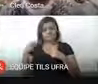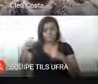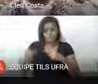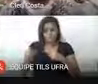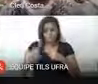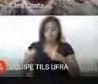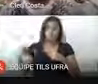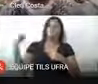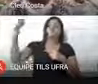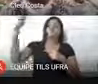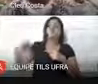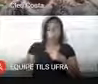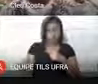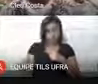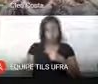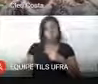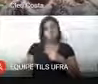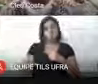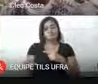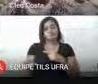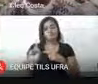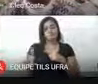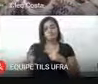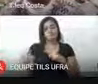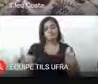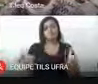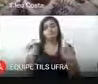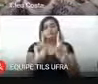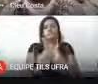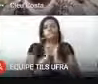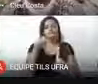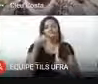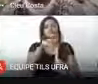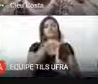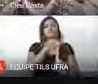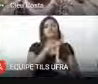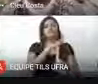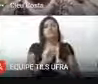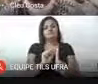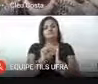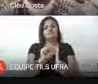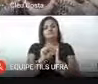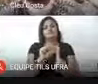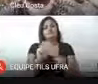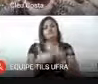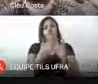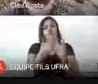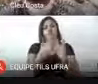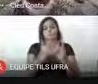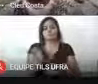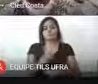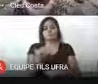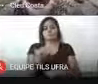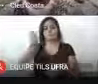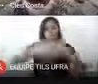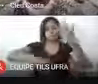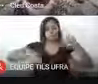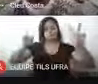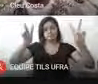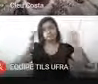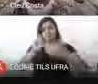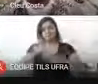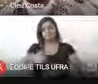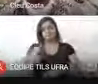professora Flávia vem com a professora Marília, da UFOPA, e vão tratar de educação indígena. Então, todo mundo aí está